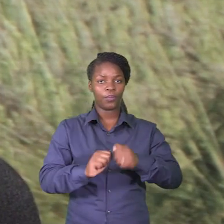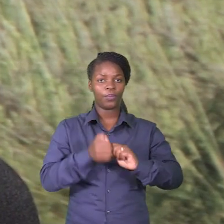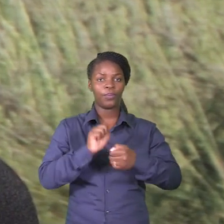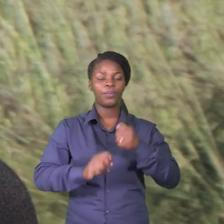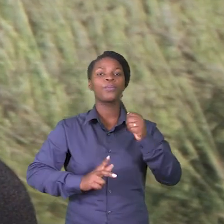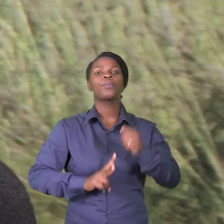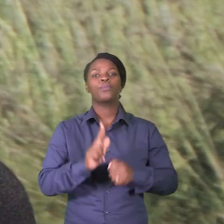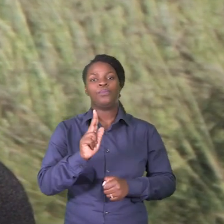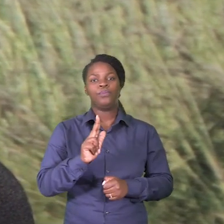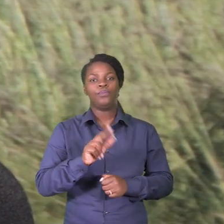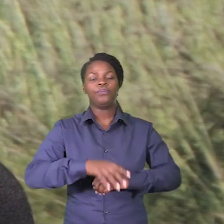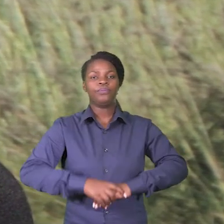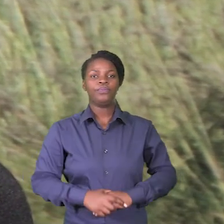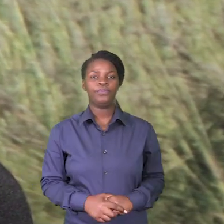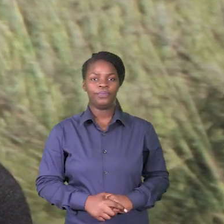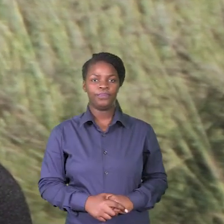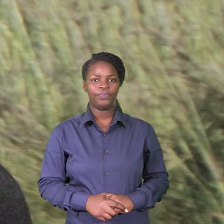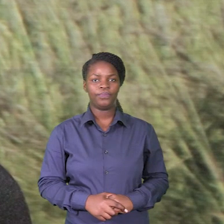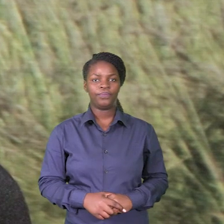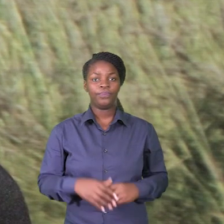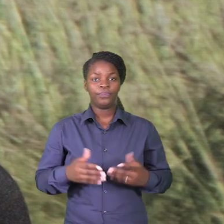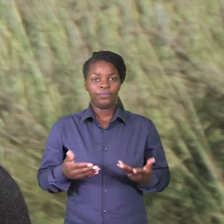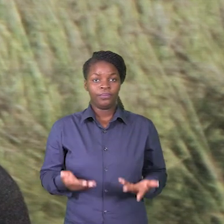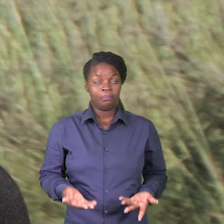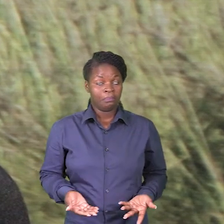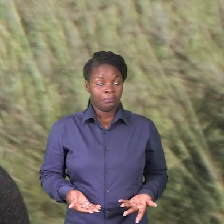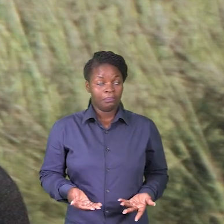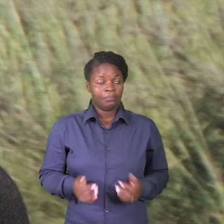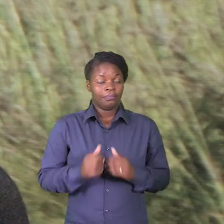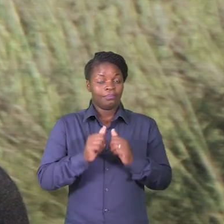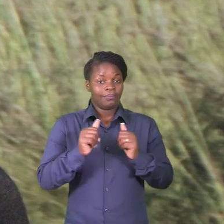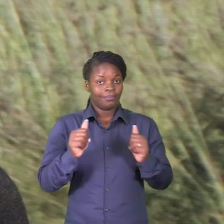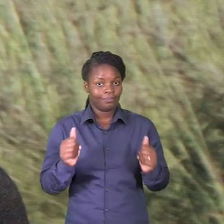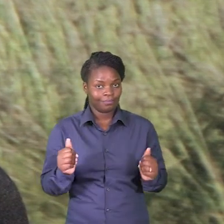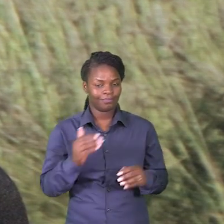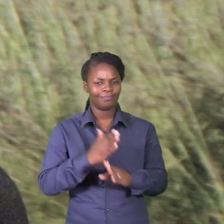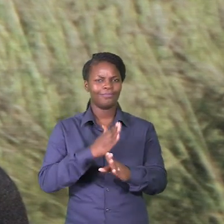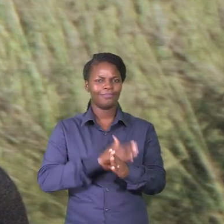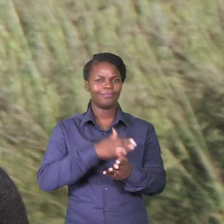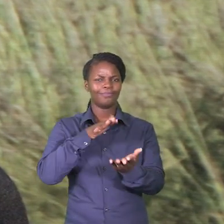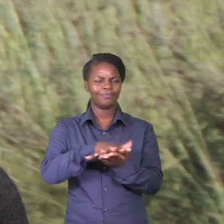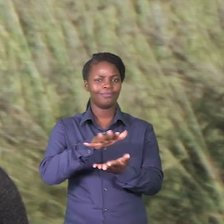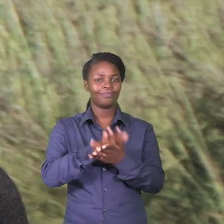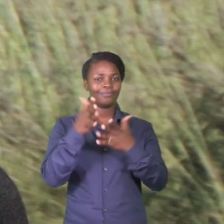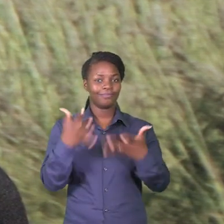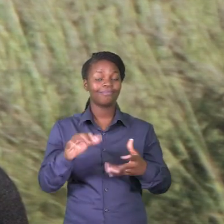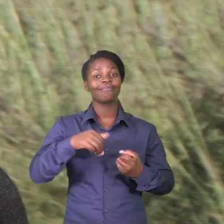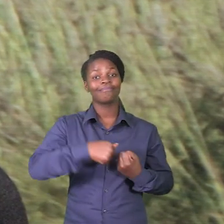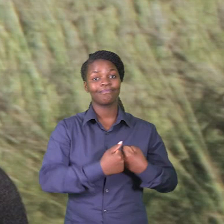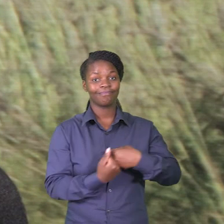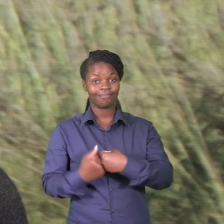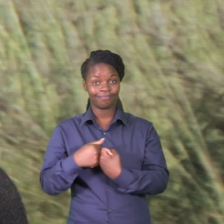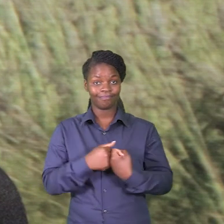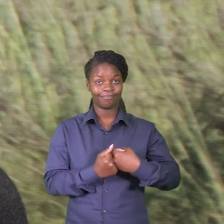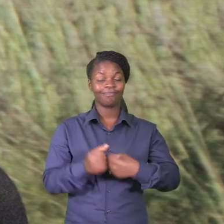a a situação que é denunciada ah entretanto Sim já havia partilhado Que Há